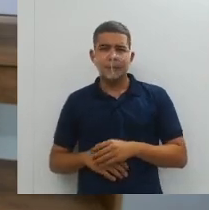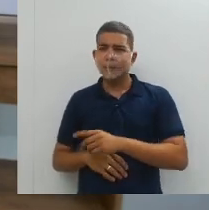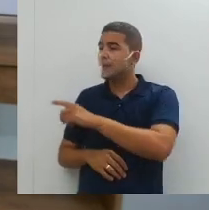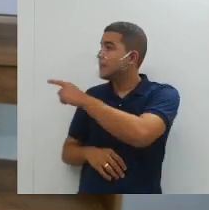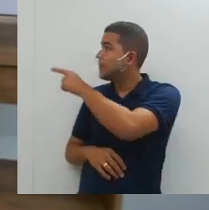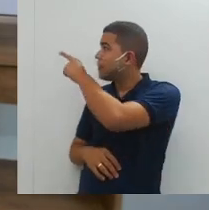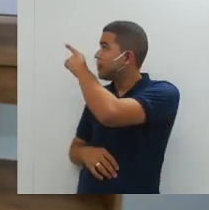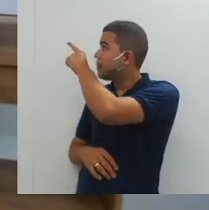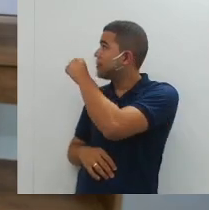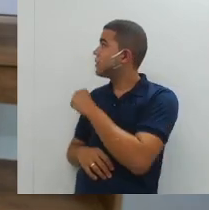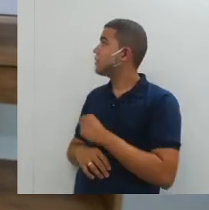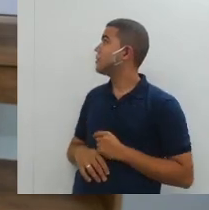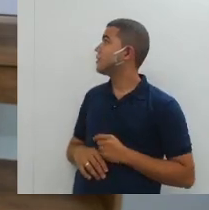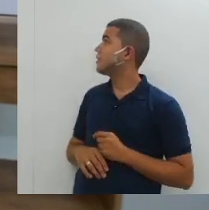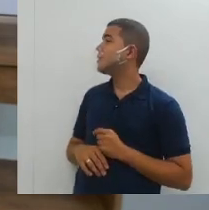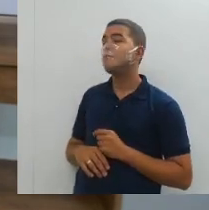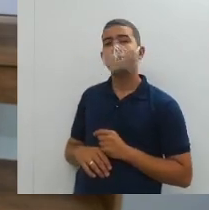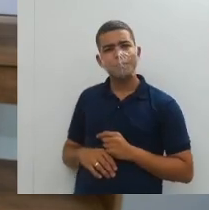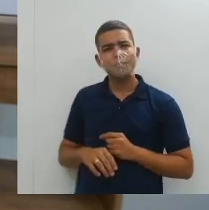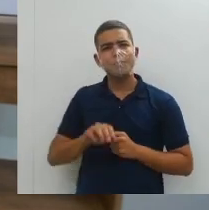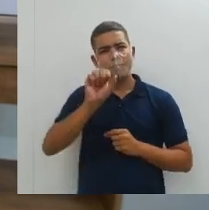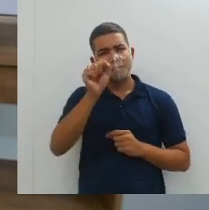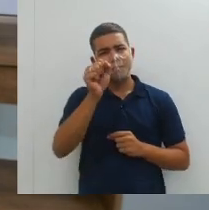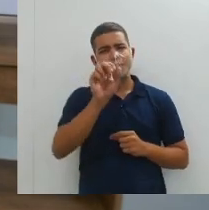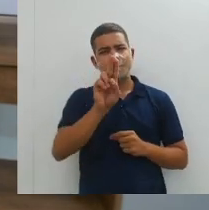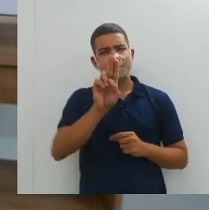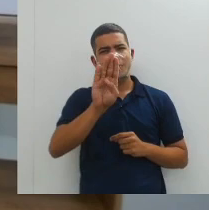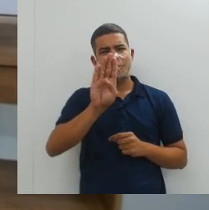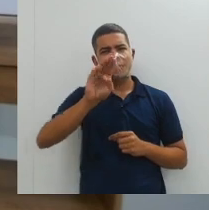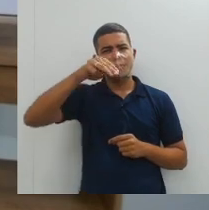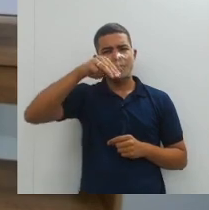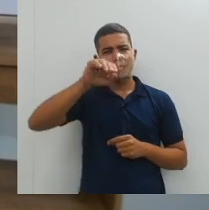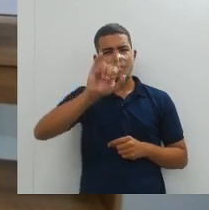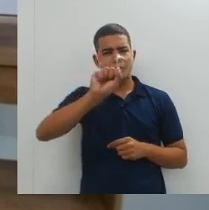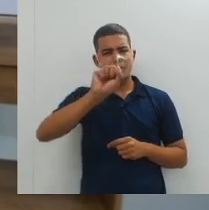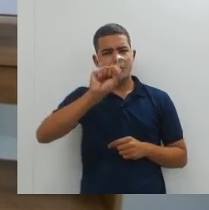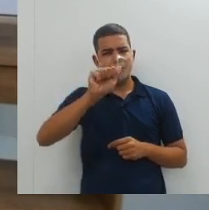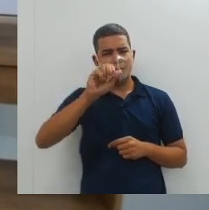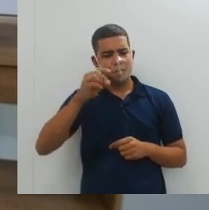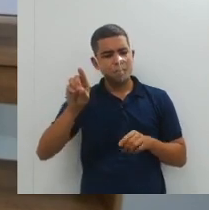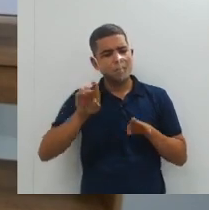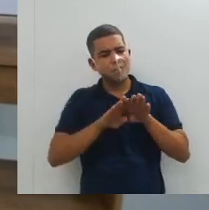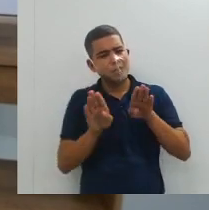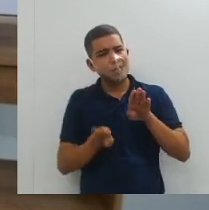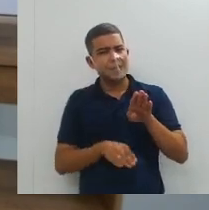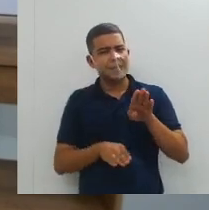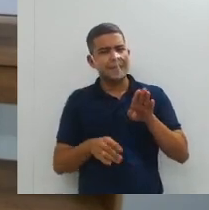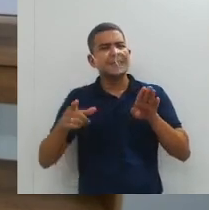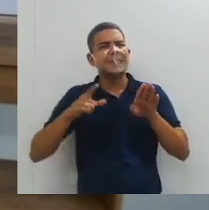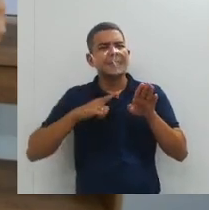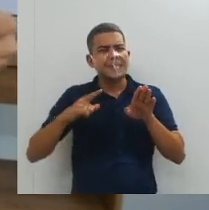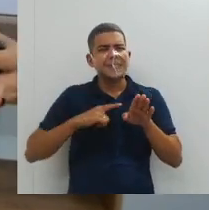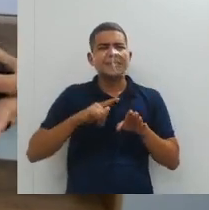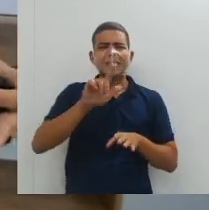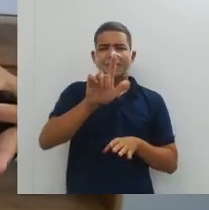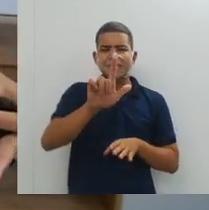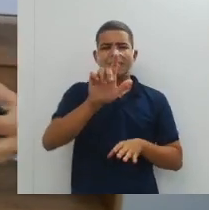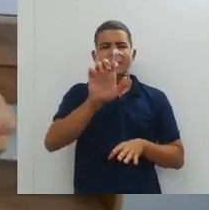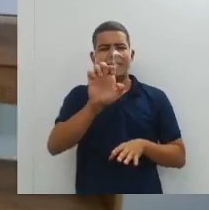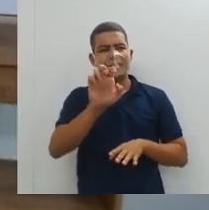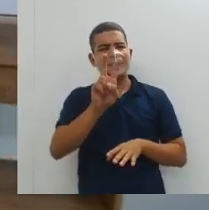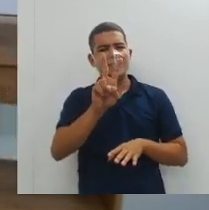que o Estado é formado, ou seja, que esse Leviatã, esse gigante, se sobrepõe ao